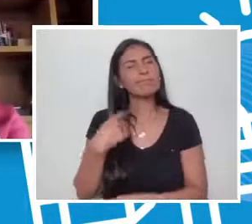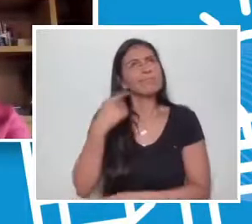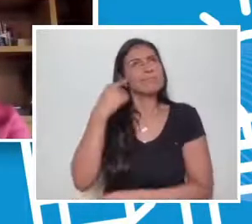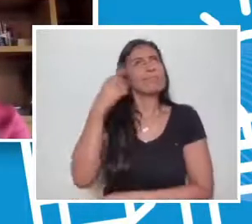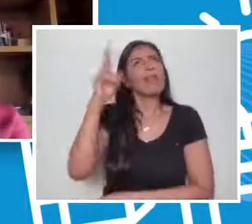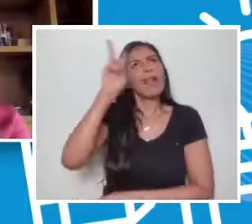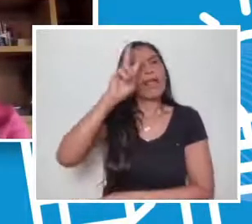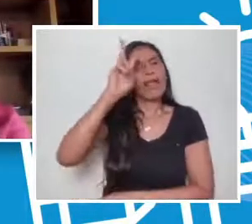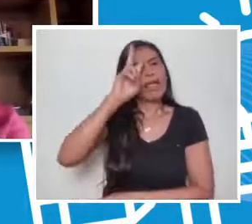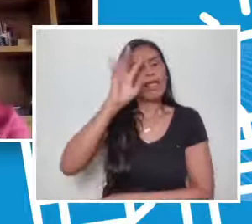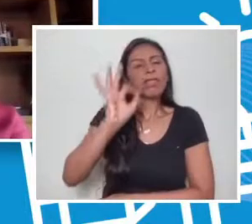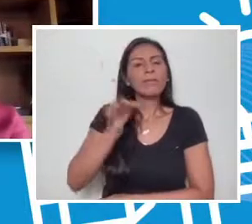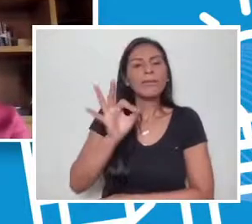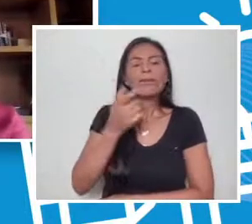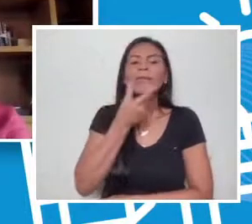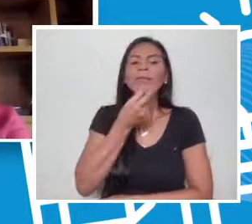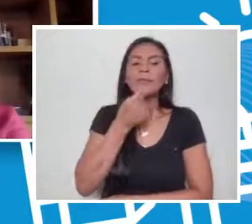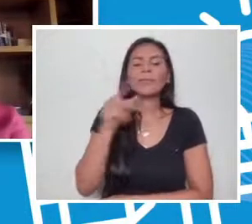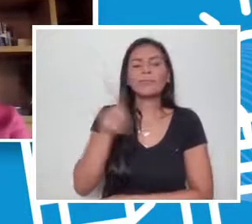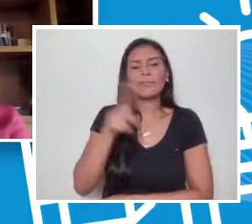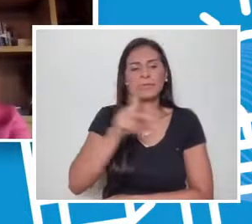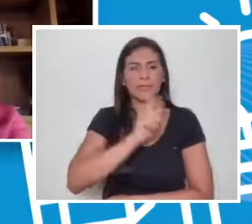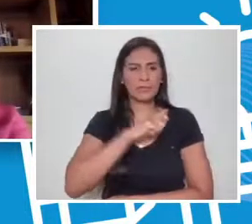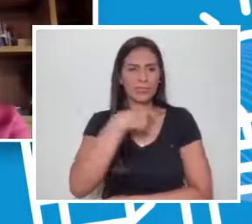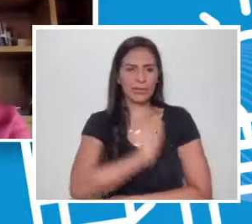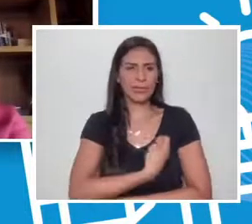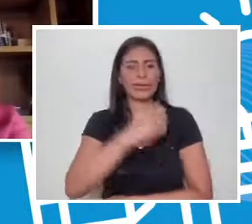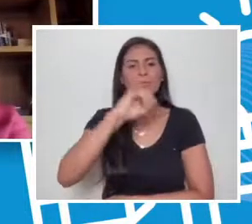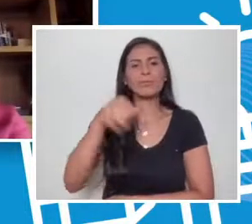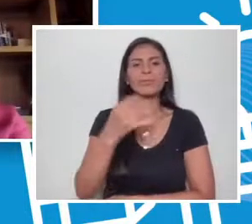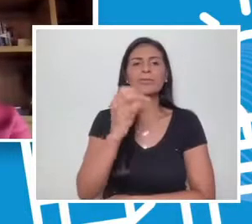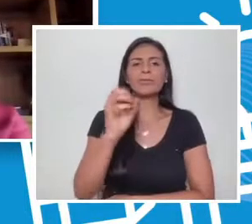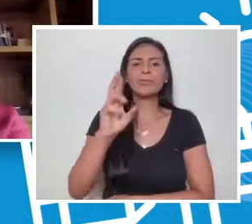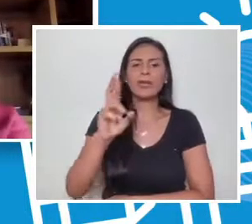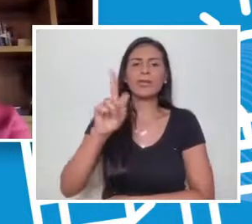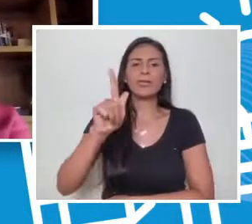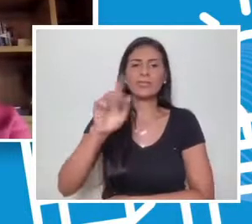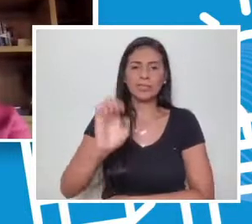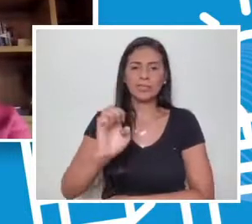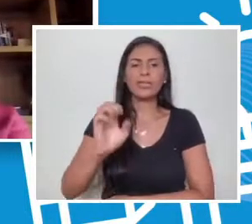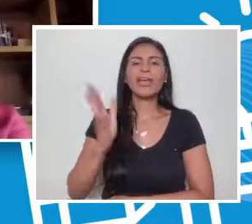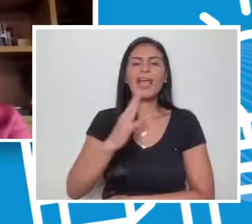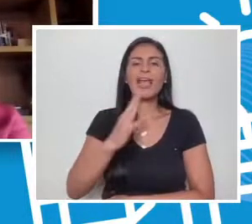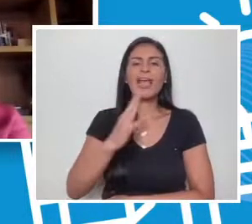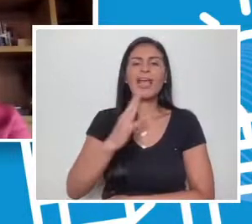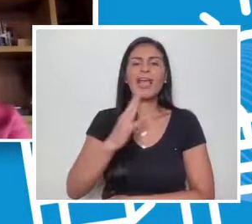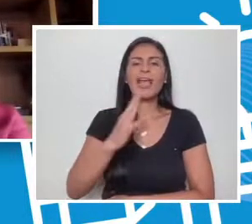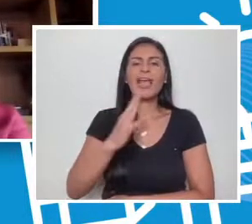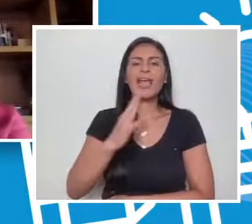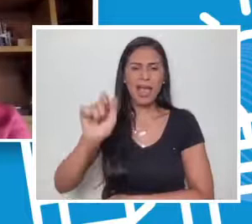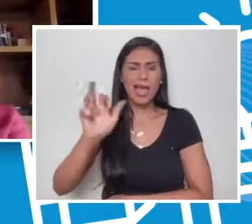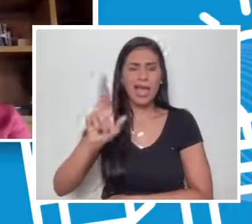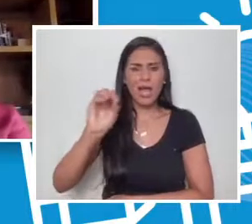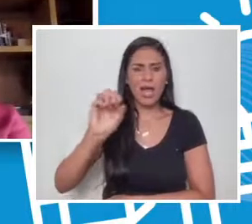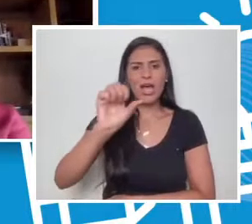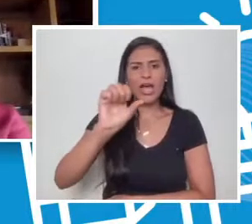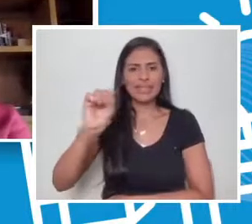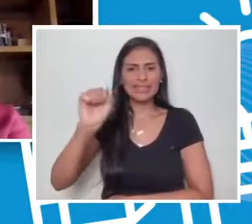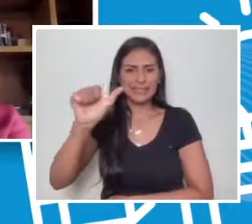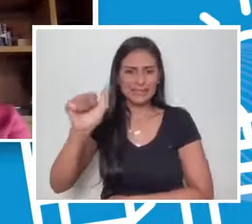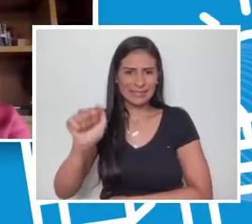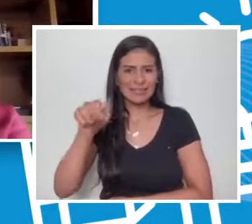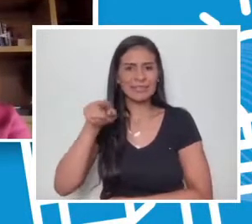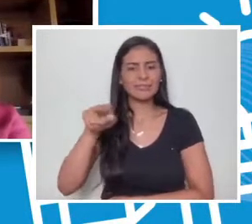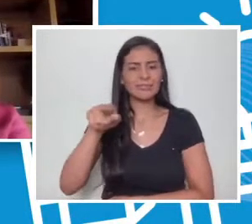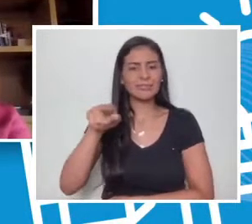espanhol, que ele fala da experiência, certo? Então, para mim, uma síntese